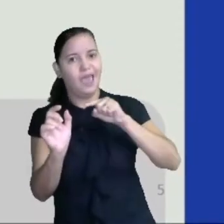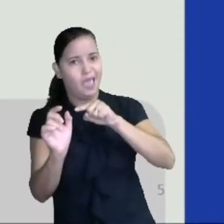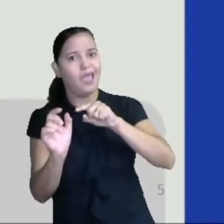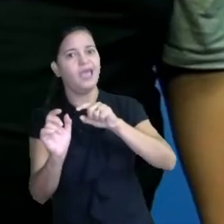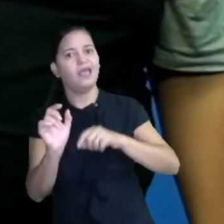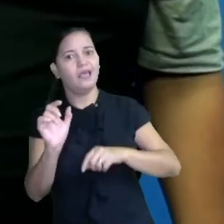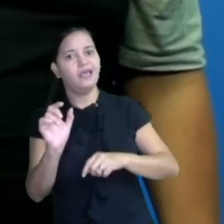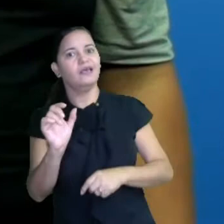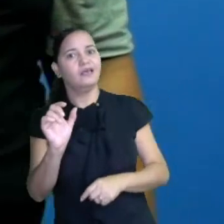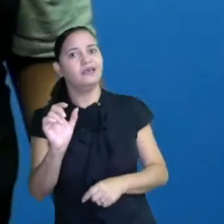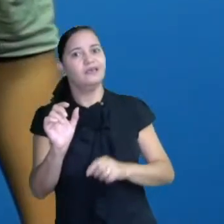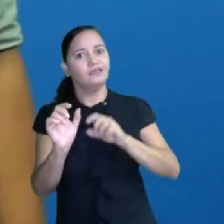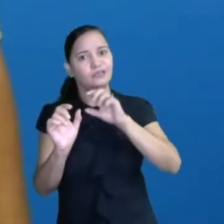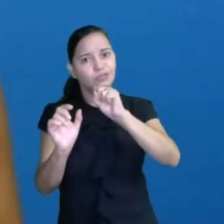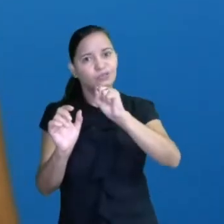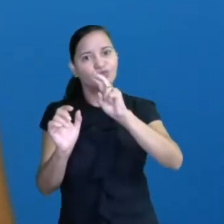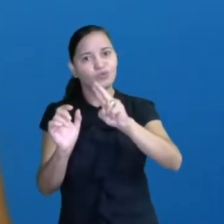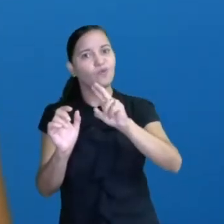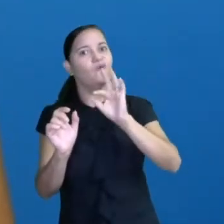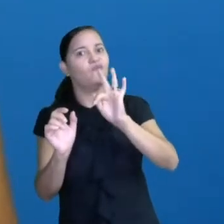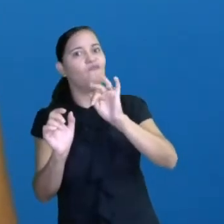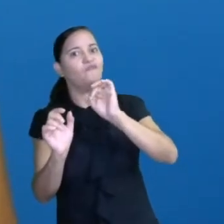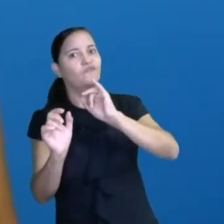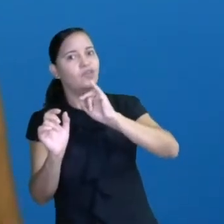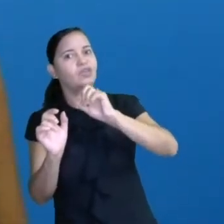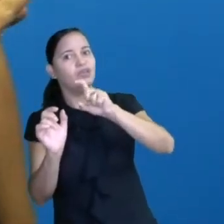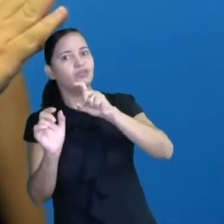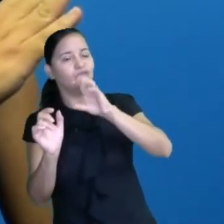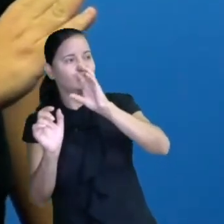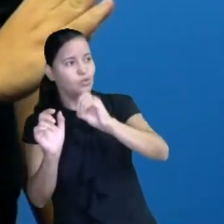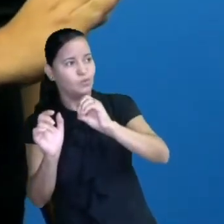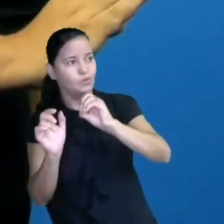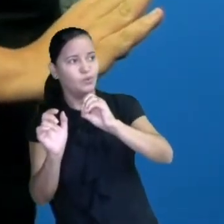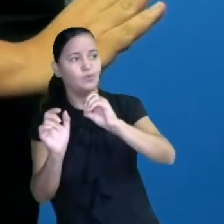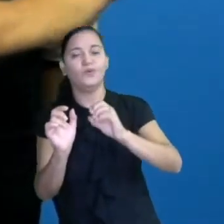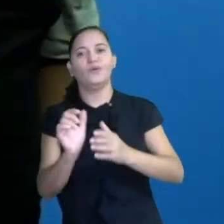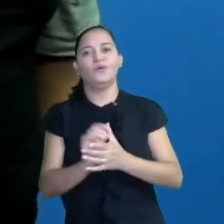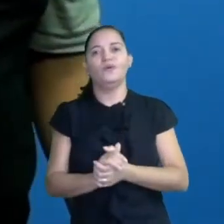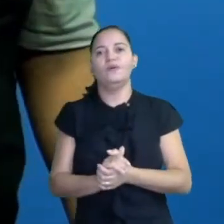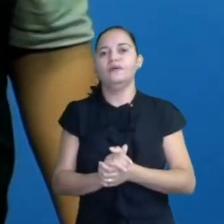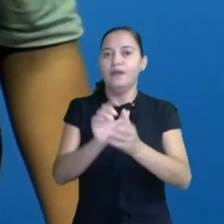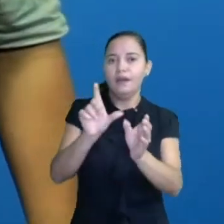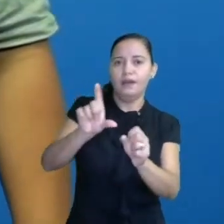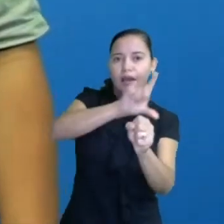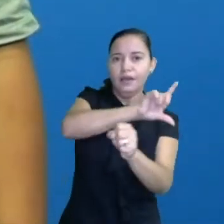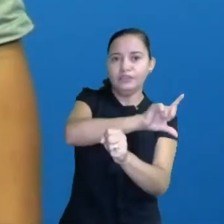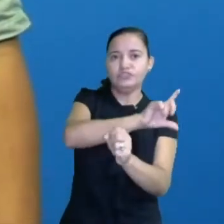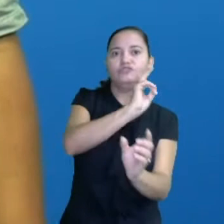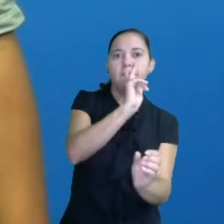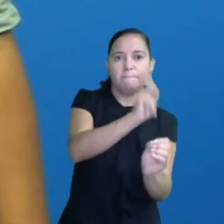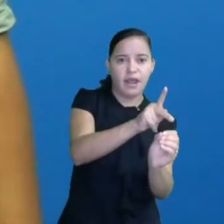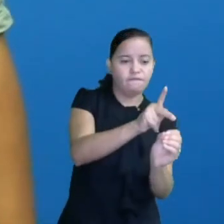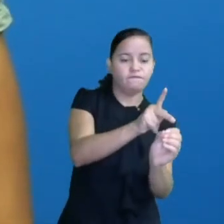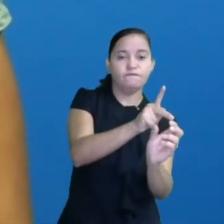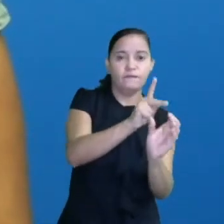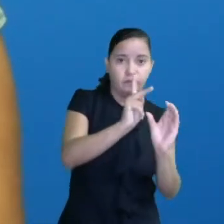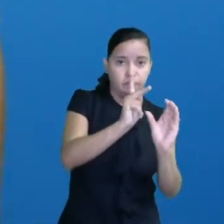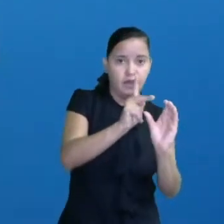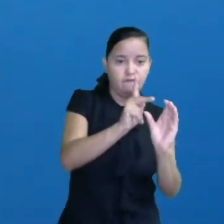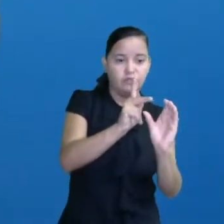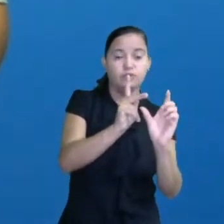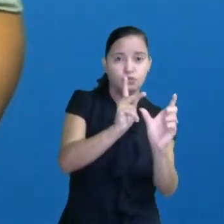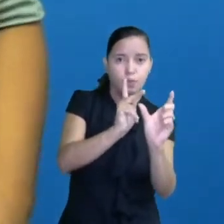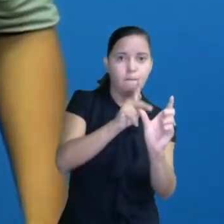sufixo. Certo, gente? Bem claro. Veio antes, prefixo. Veio depois,